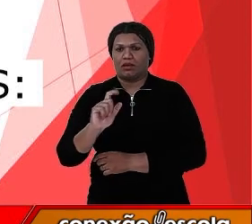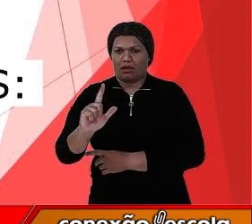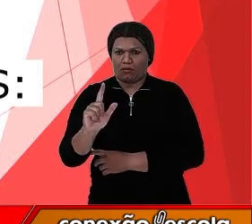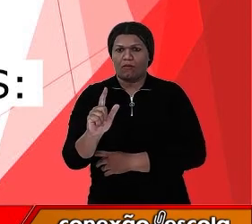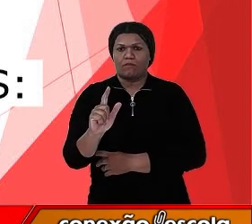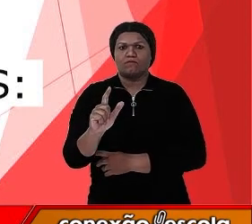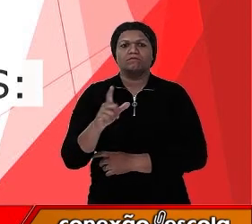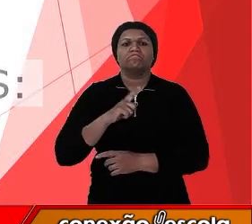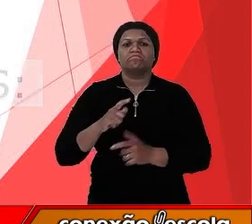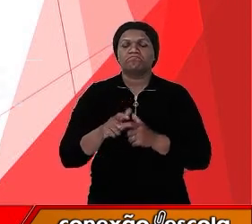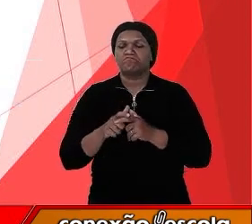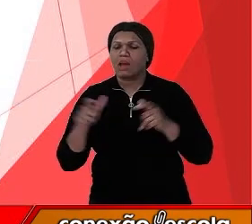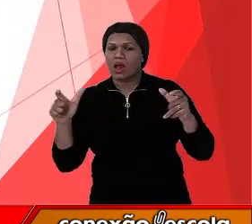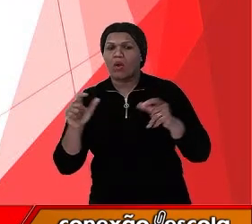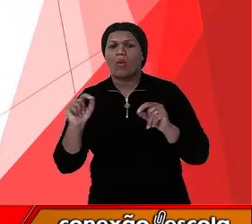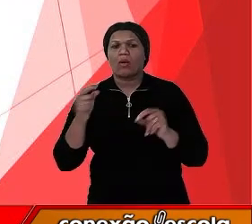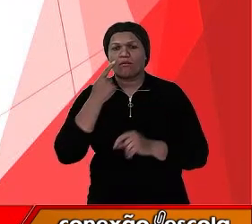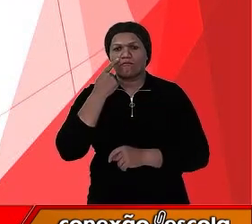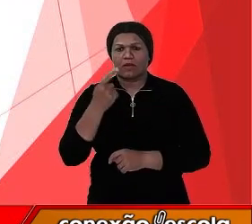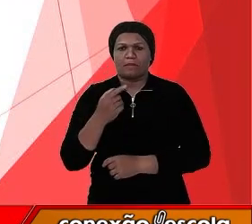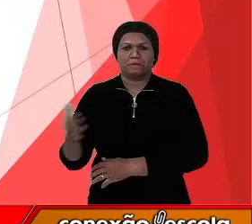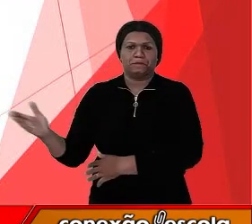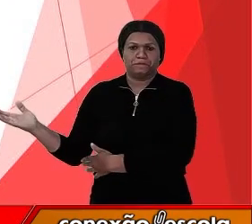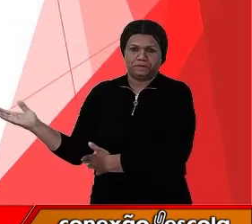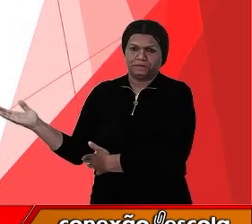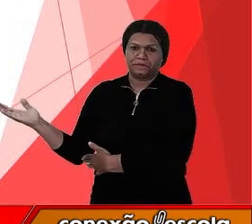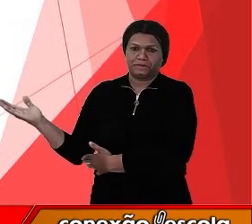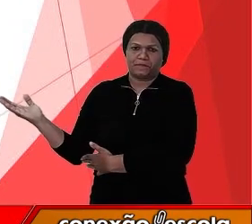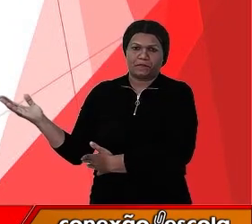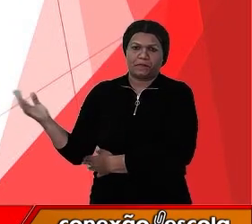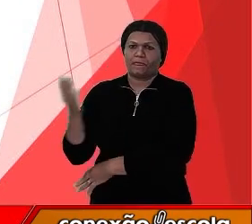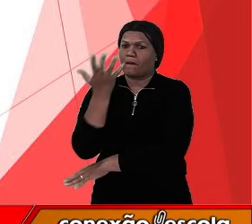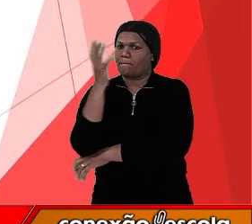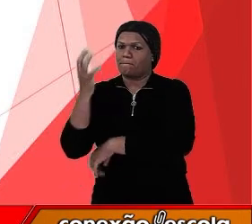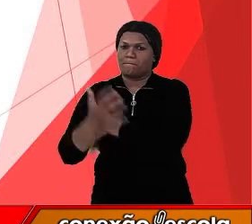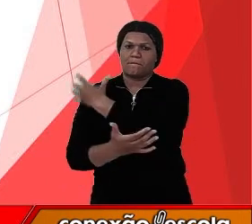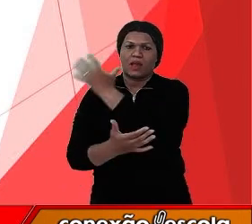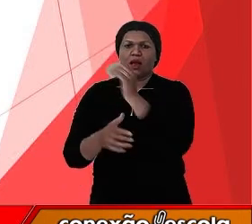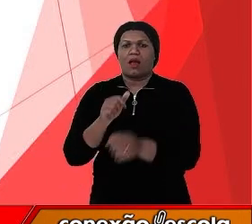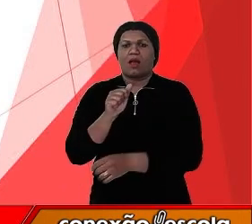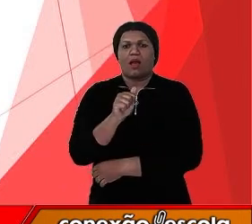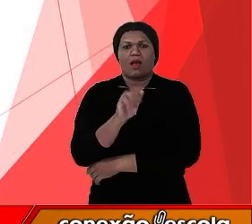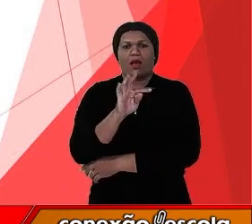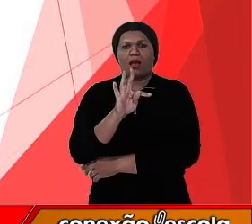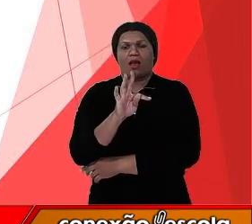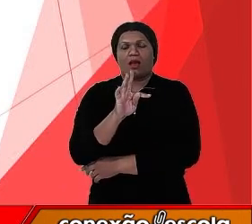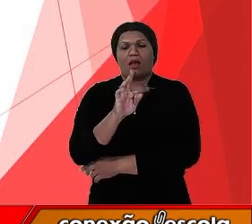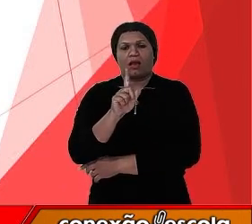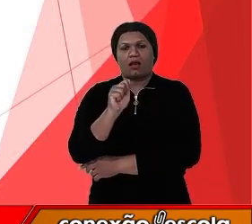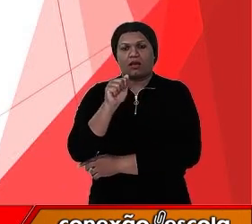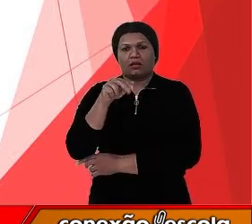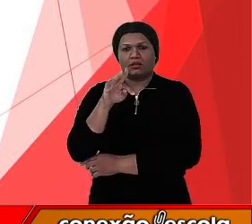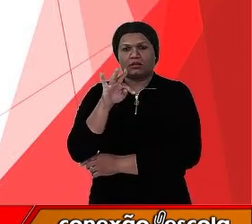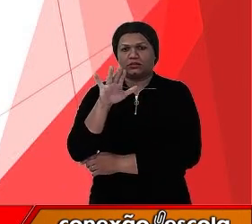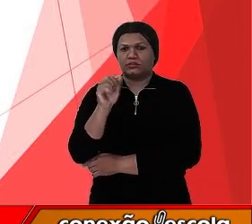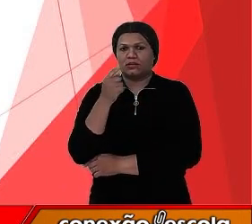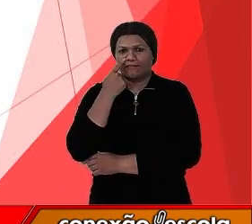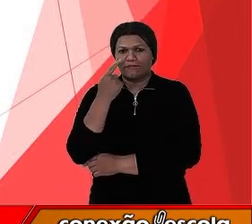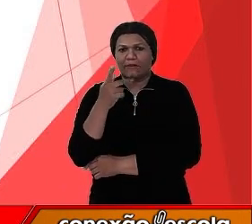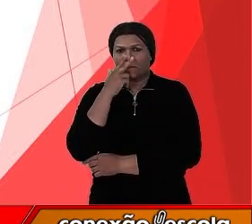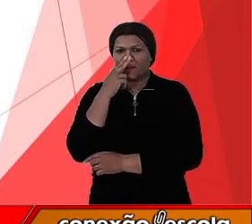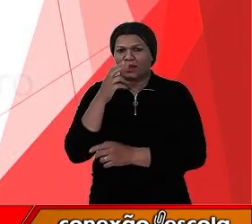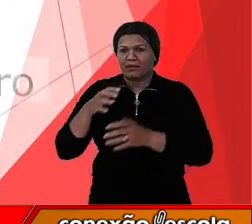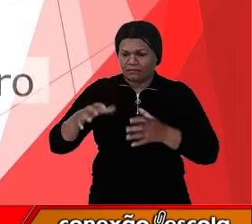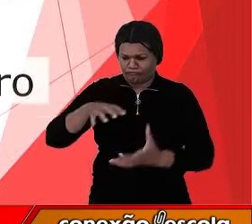da Mata Atlântica se liga na imagem aí do mares de Morro para você está vendo aí parece uma bacia cheia de